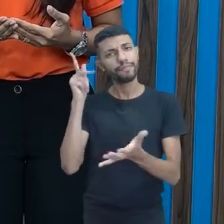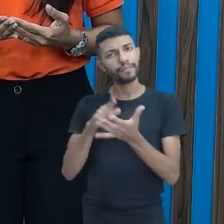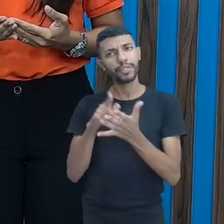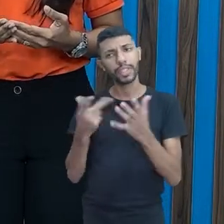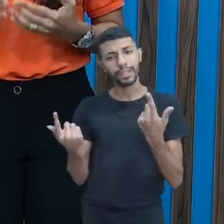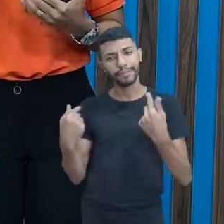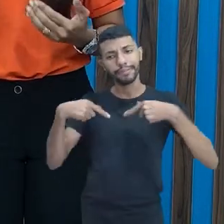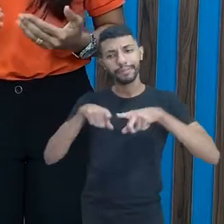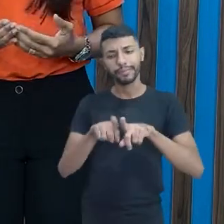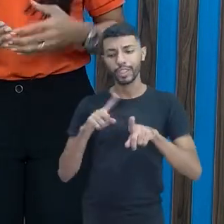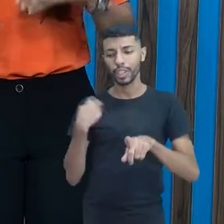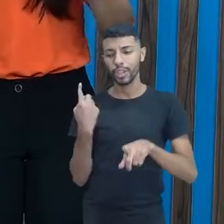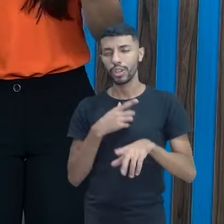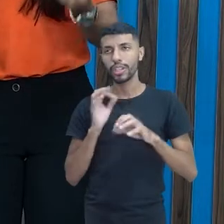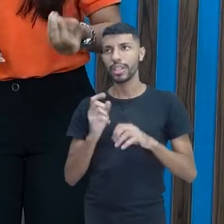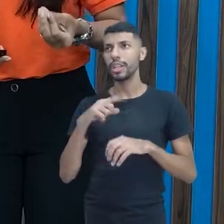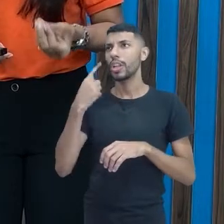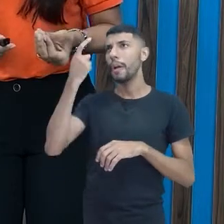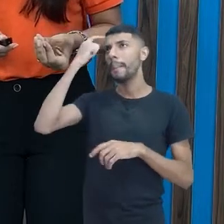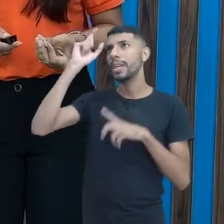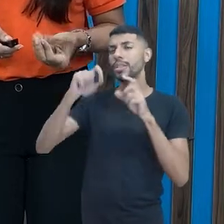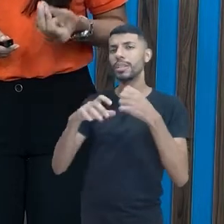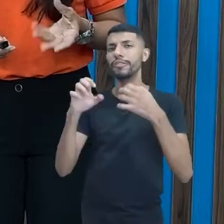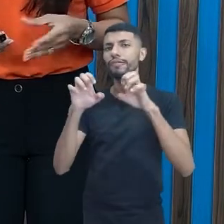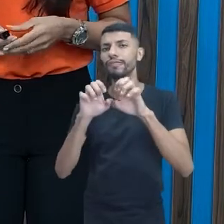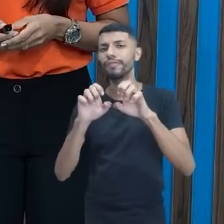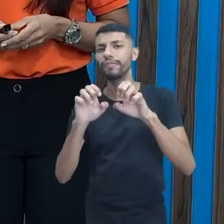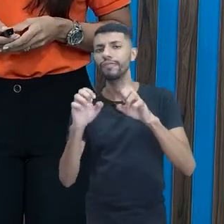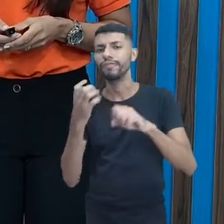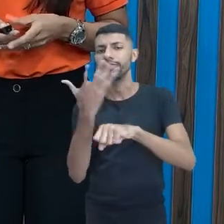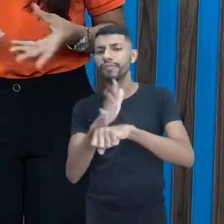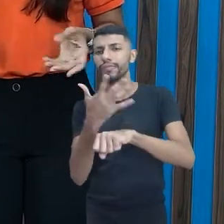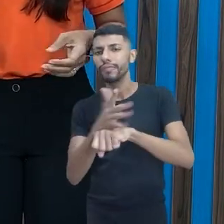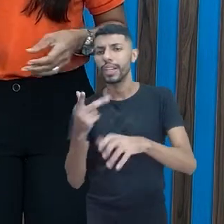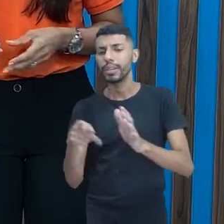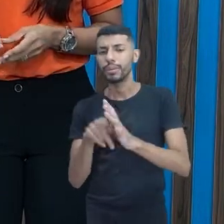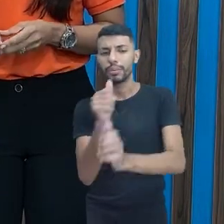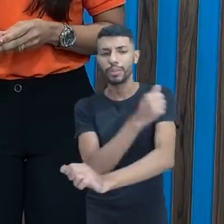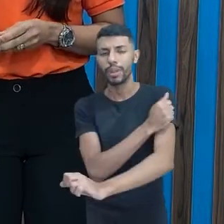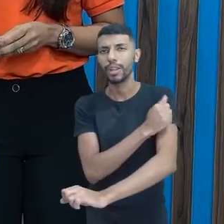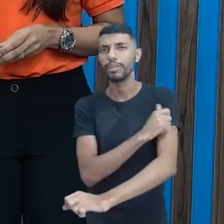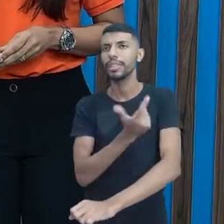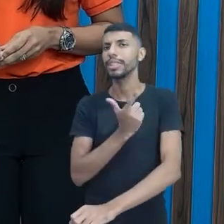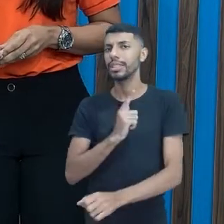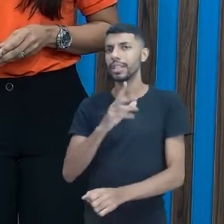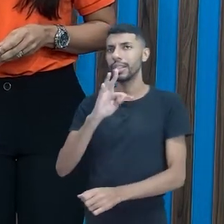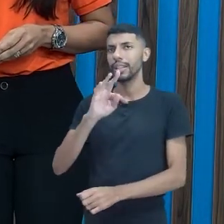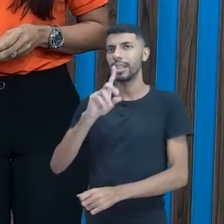parceria com a gente, quando a gente pensa em estruturar uma prática para o estudante que tem TDAH.